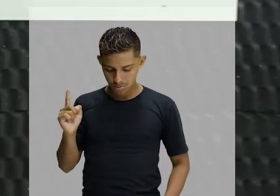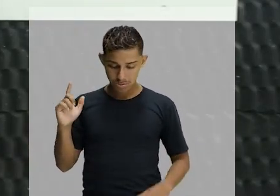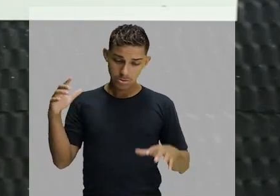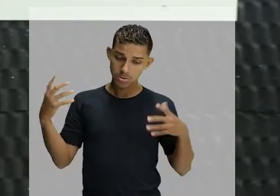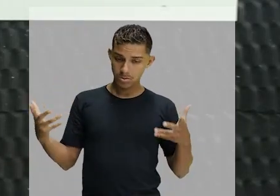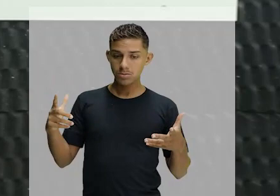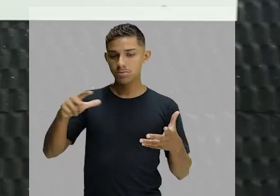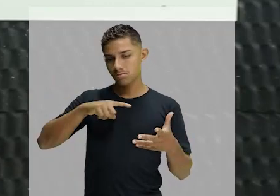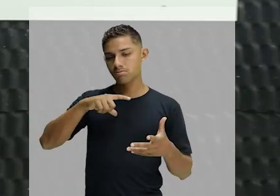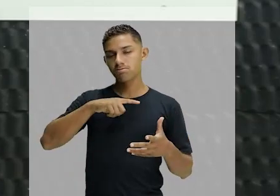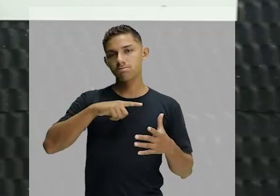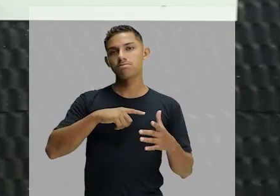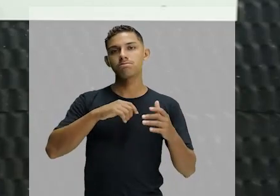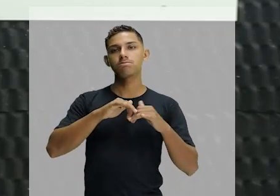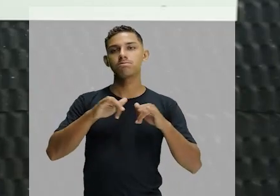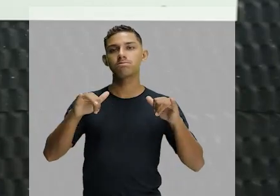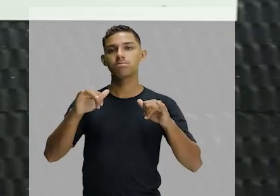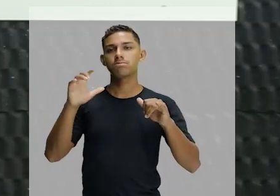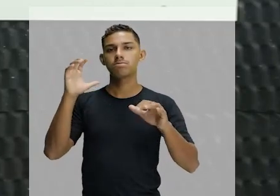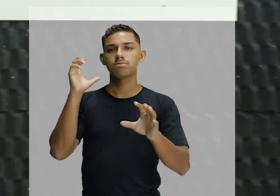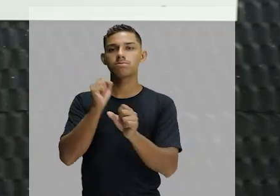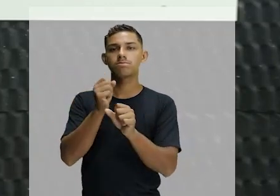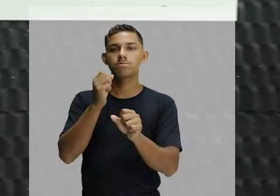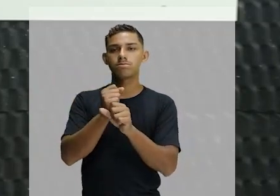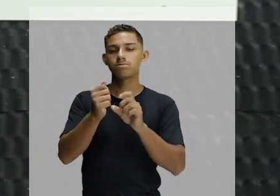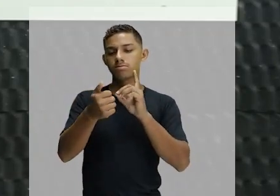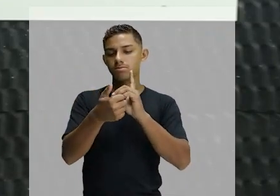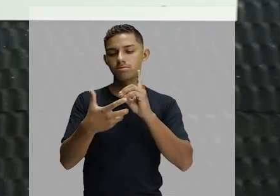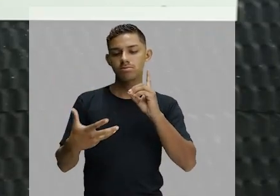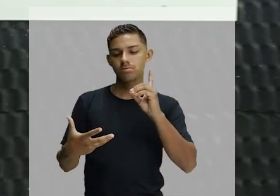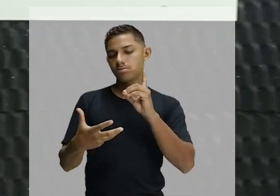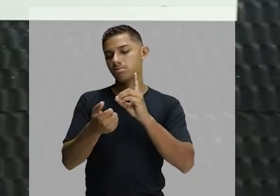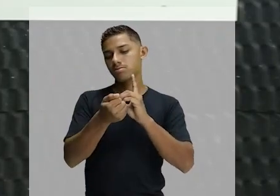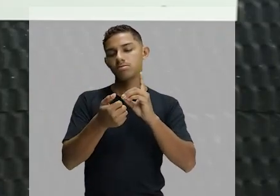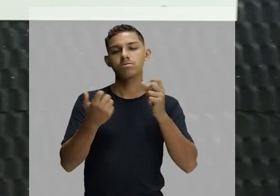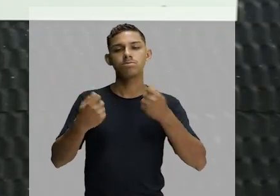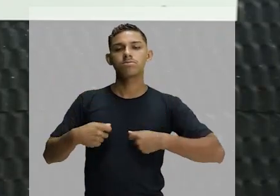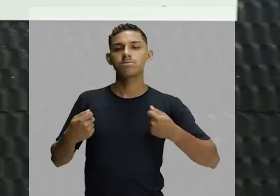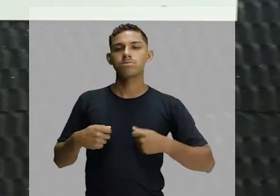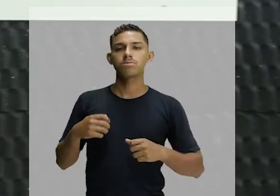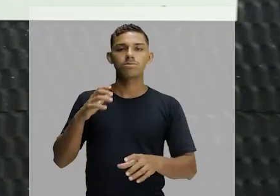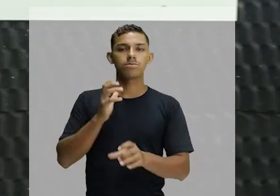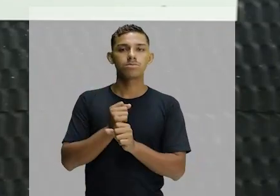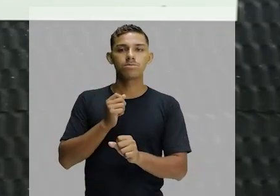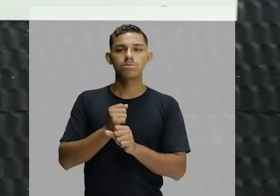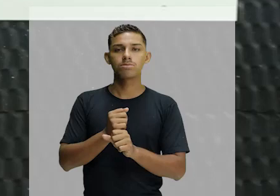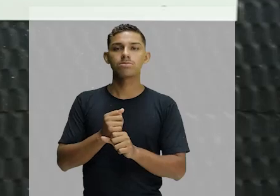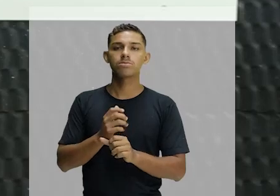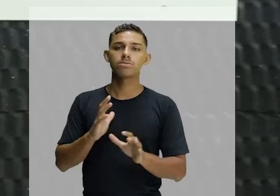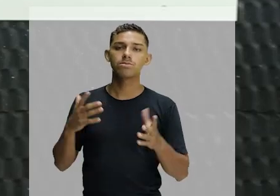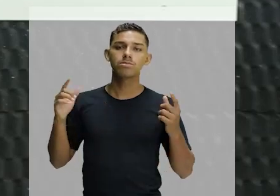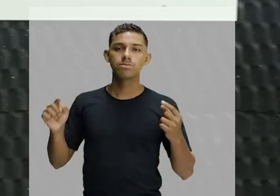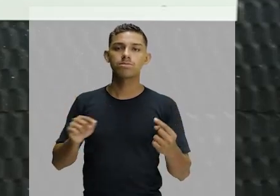deu informações que eu pude calcular. Tá? Calculei o raio, eu tinha o centro, aí eu tenho como calcular a